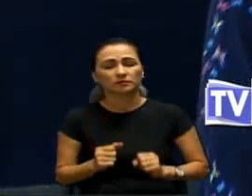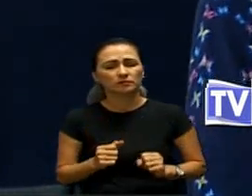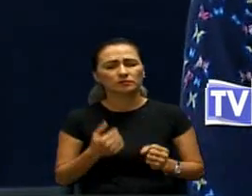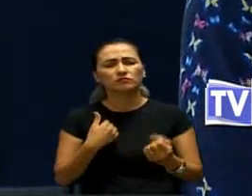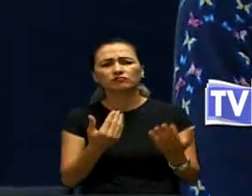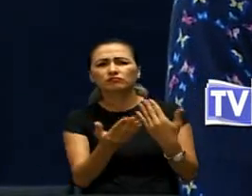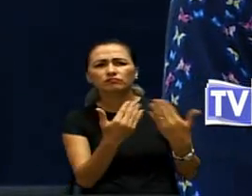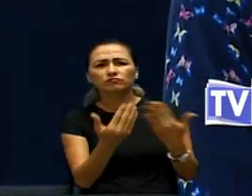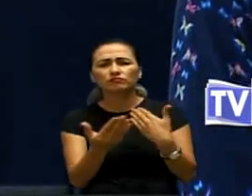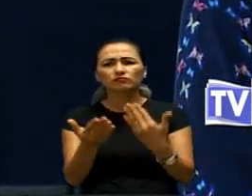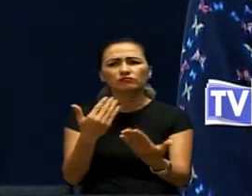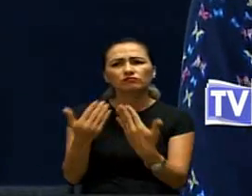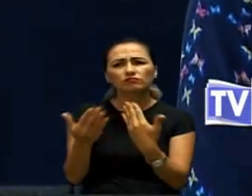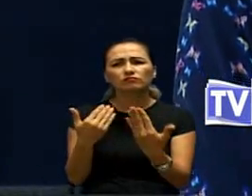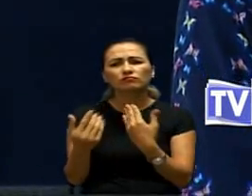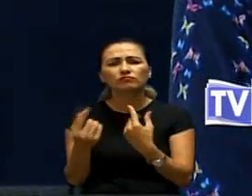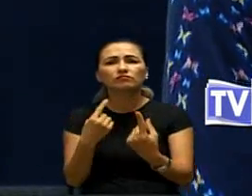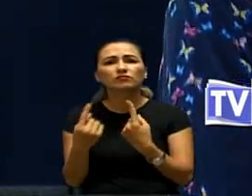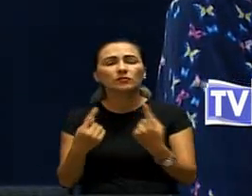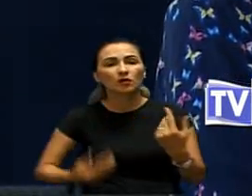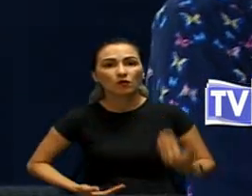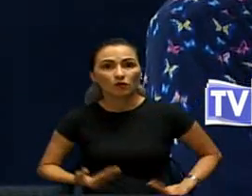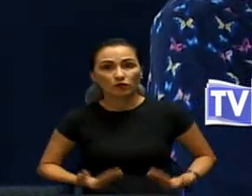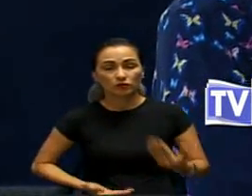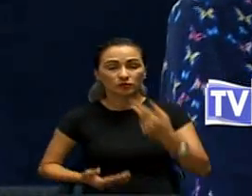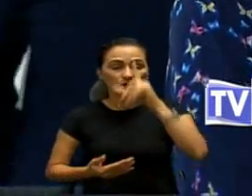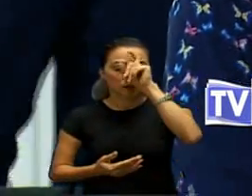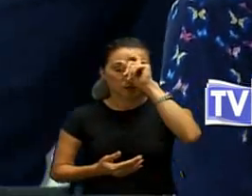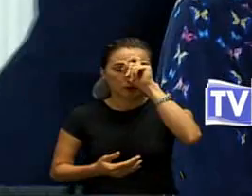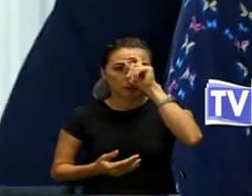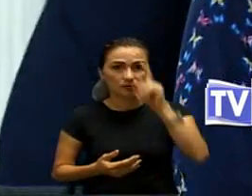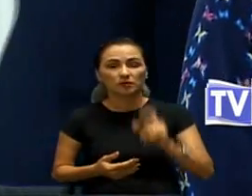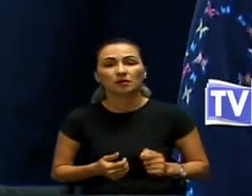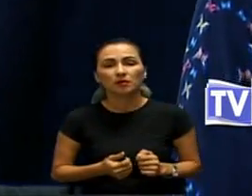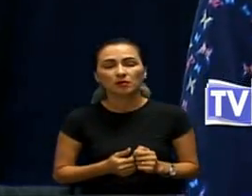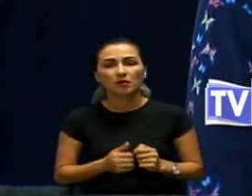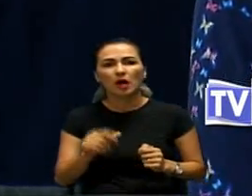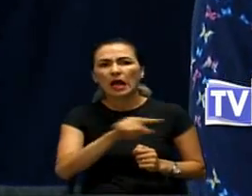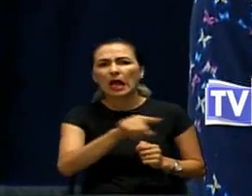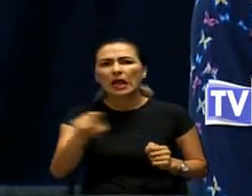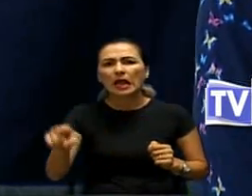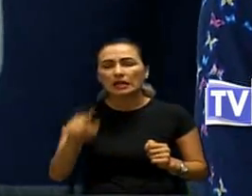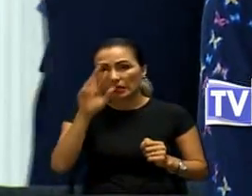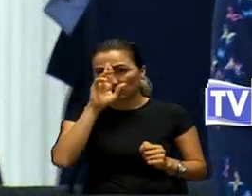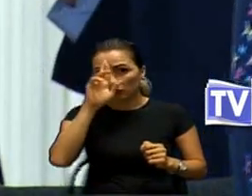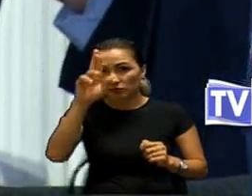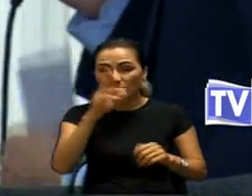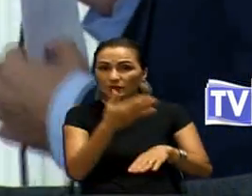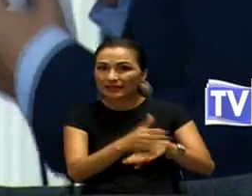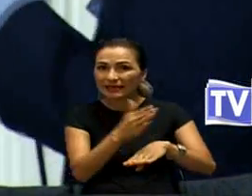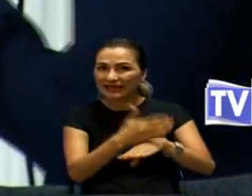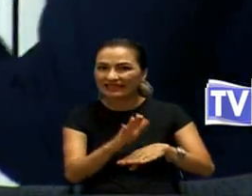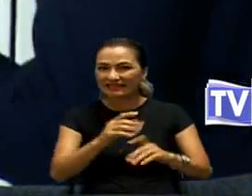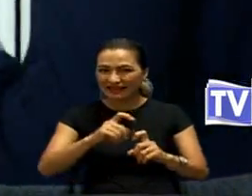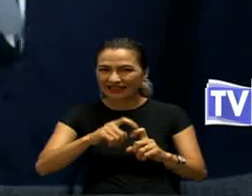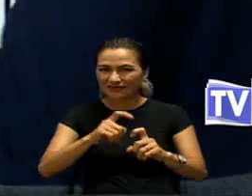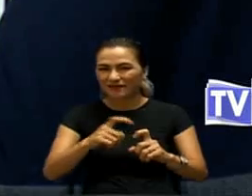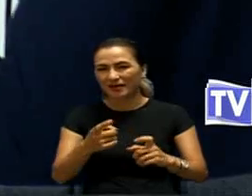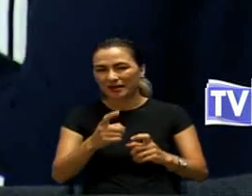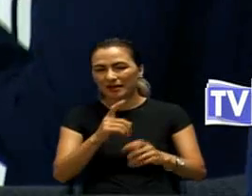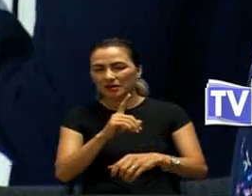que trabalham envolvendo com a questão da educação, com a formação dos profissionais, fui informada que esse projeto traz um